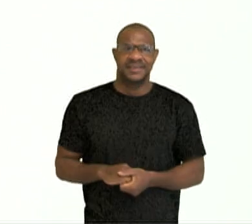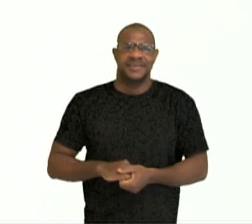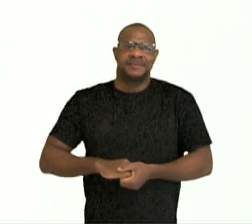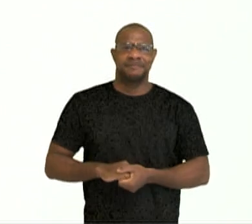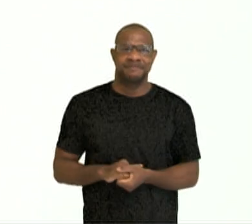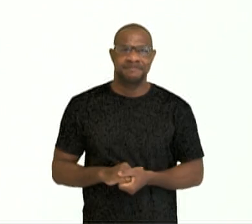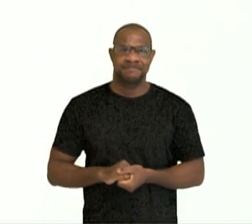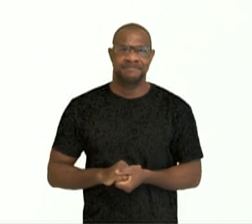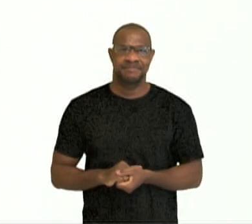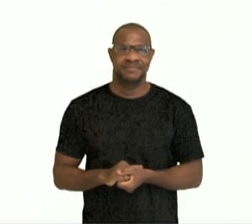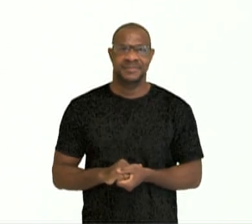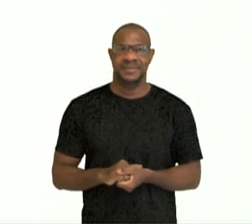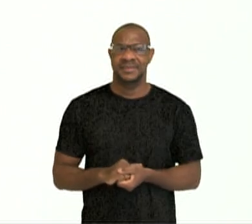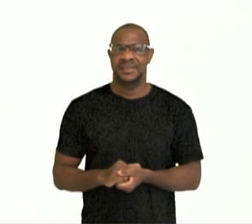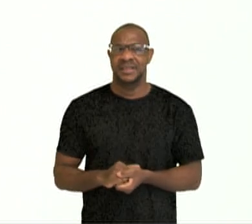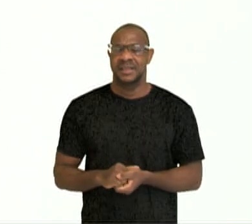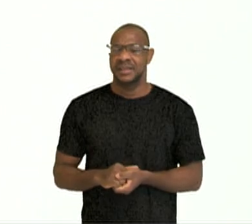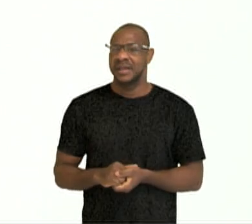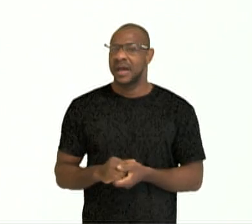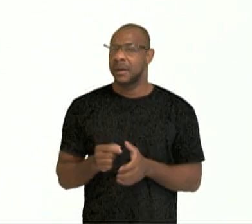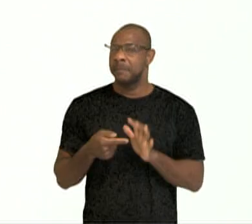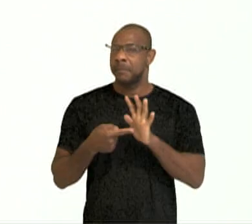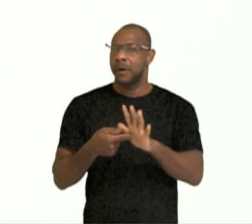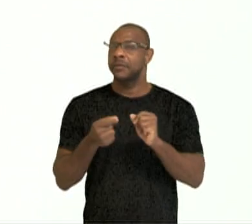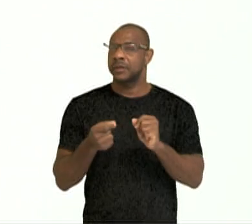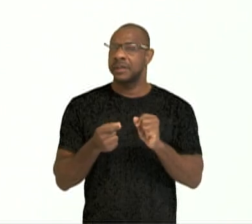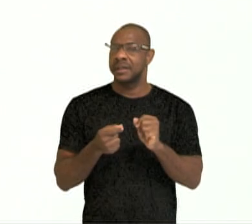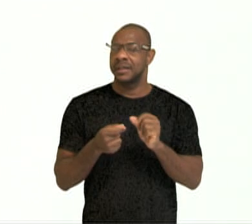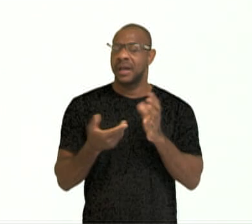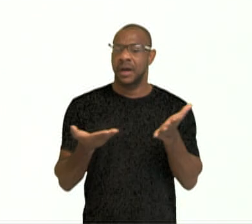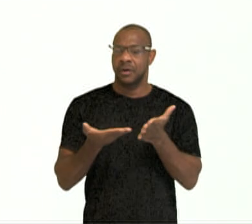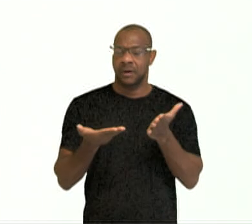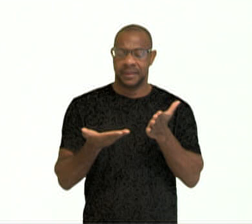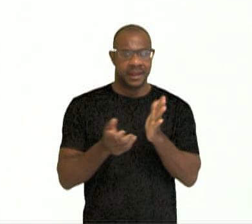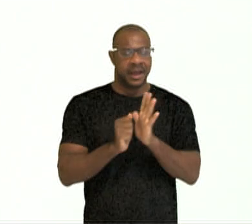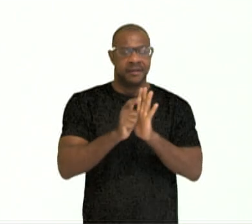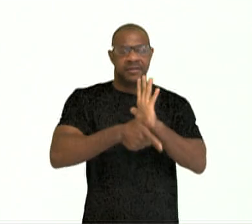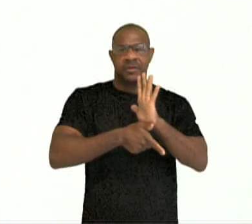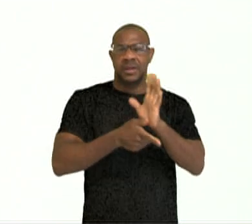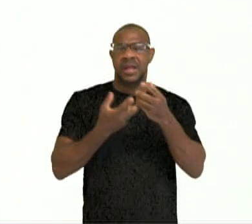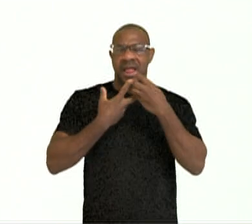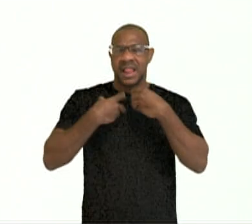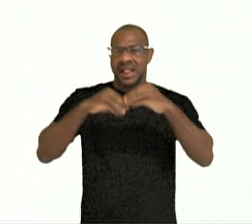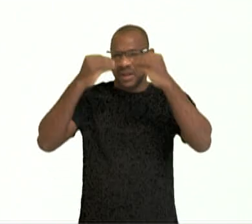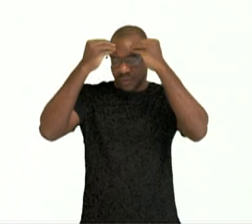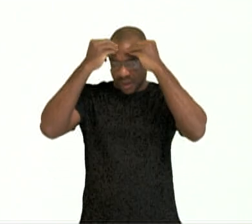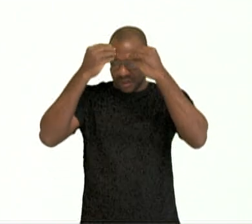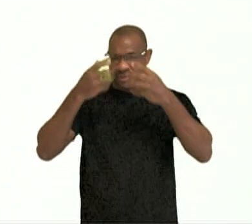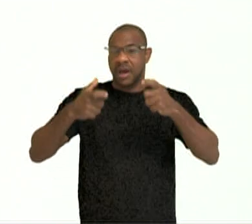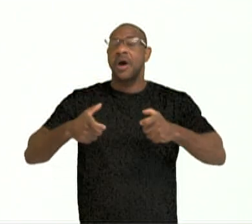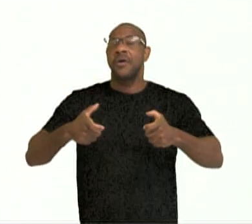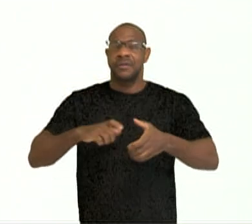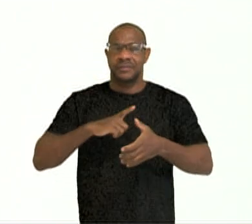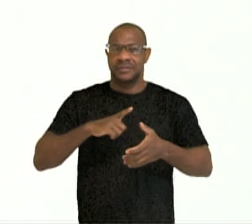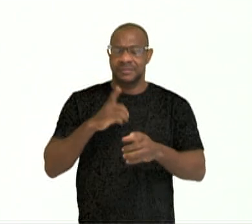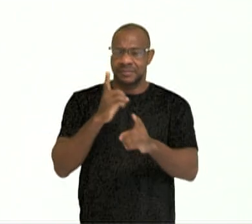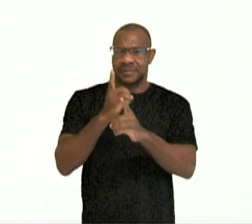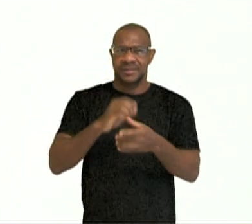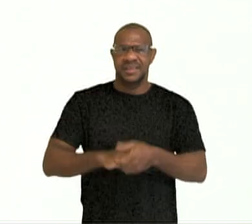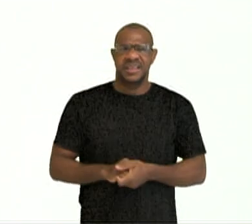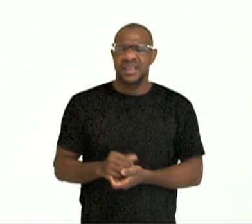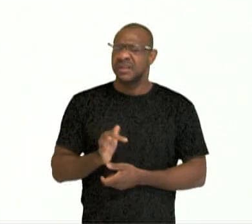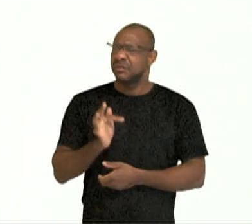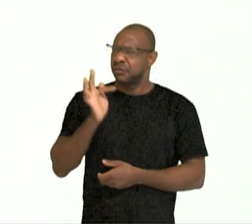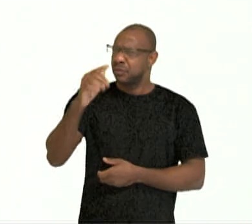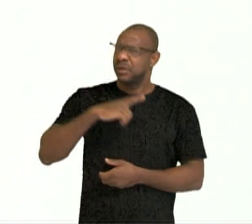a figura de linguagem e seus efeitos de sentido no poema, né? Pois bem, né? E se um dia hei de ser pó,